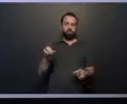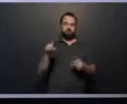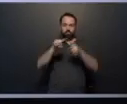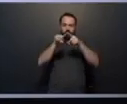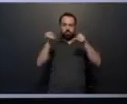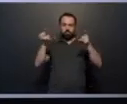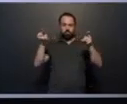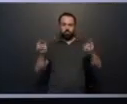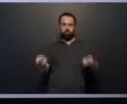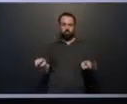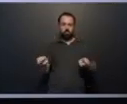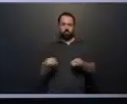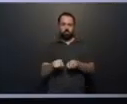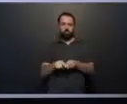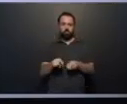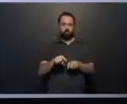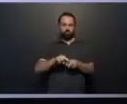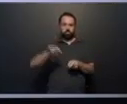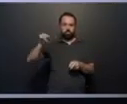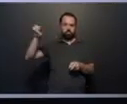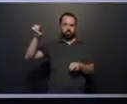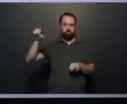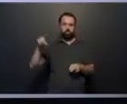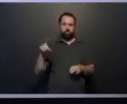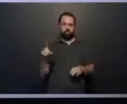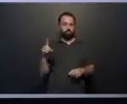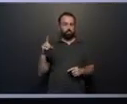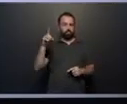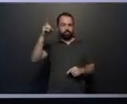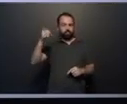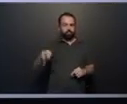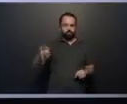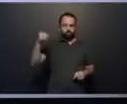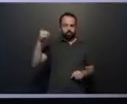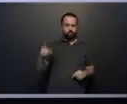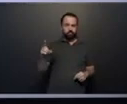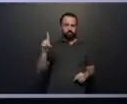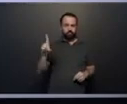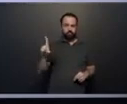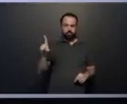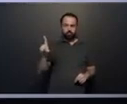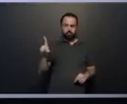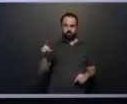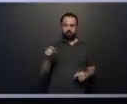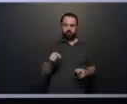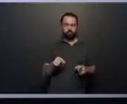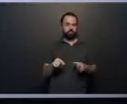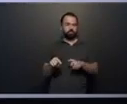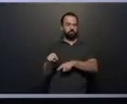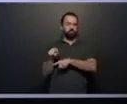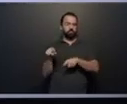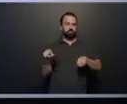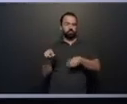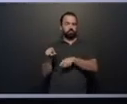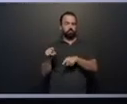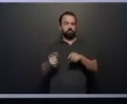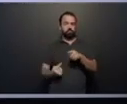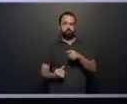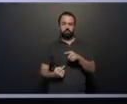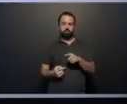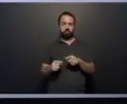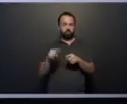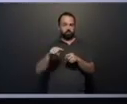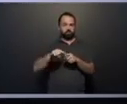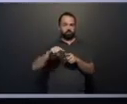Observem esse quadrado. O lado dele é 1, a diagonal divide ele ao meio, formando dois